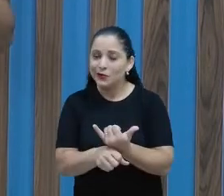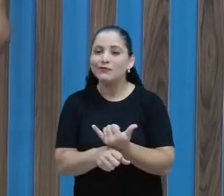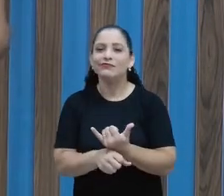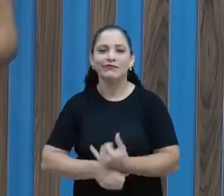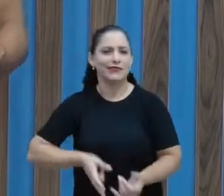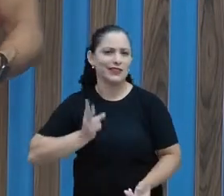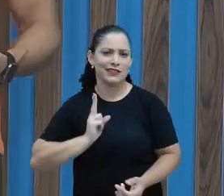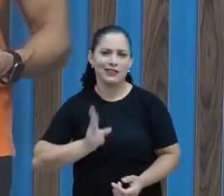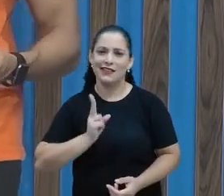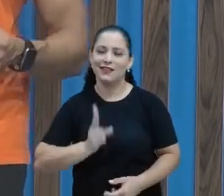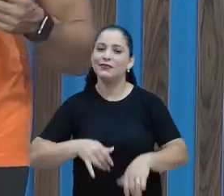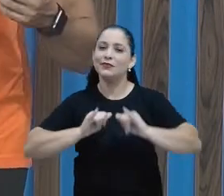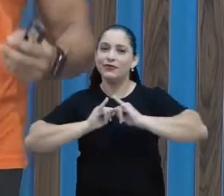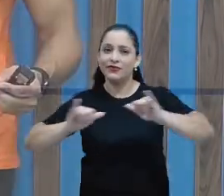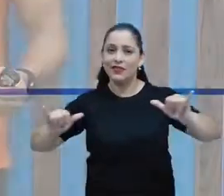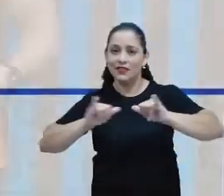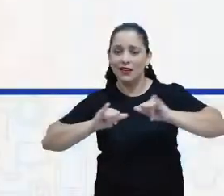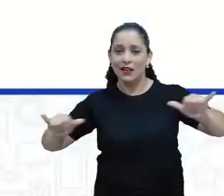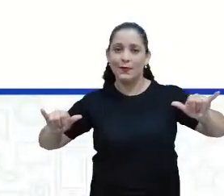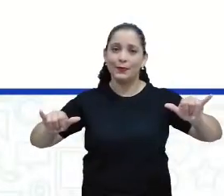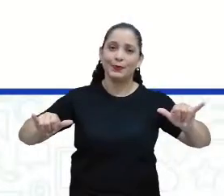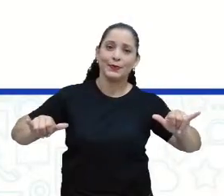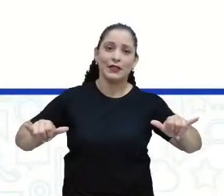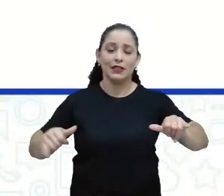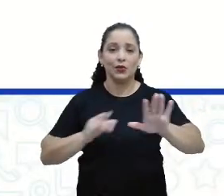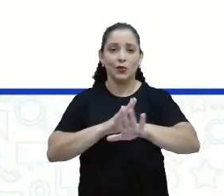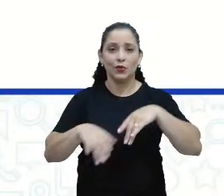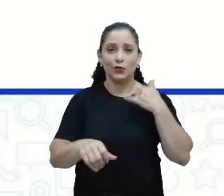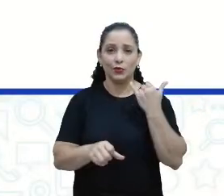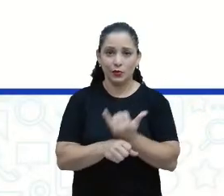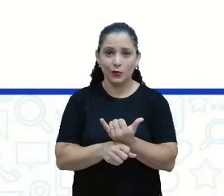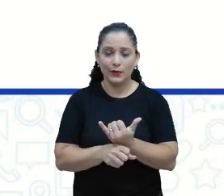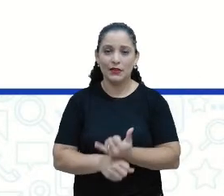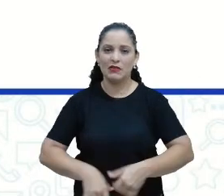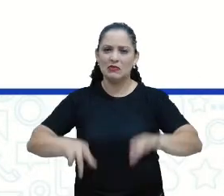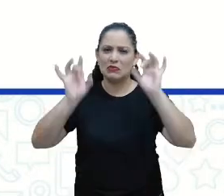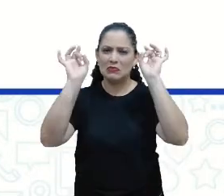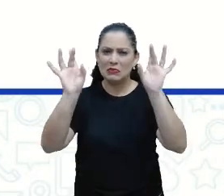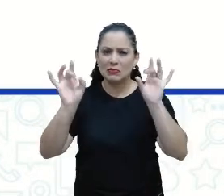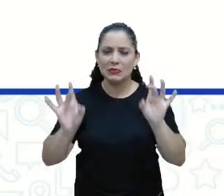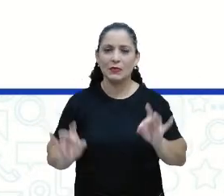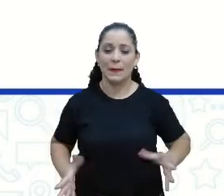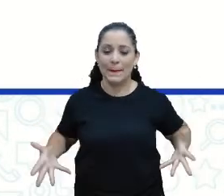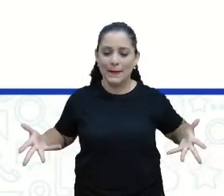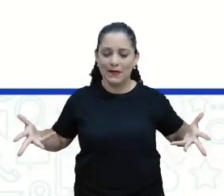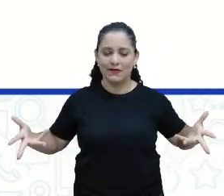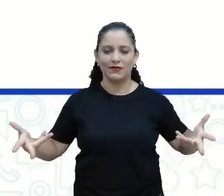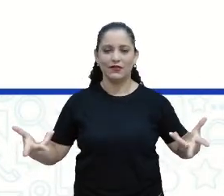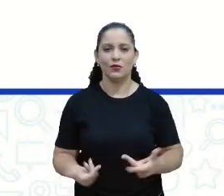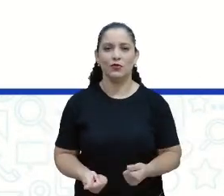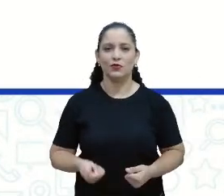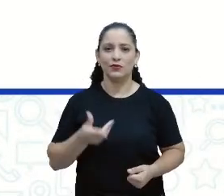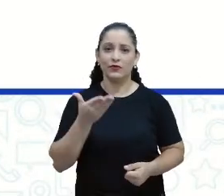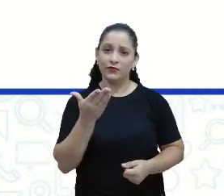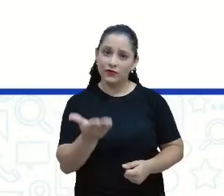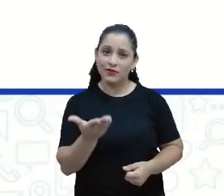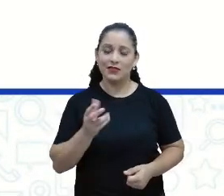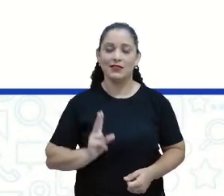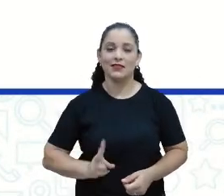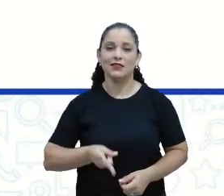não canso de falar que o nosso canal é um canal espetacular, onde você pode, a cada momento